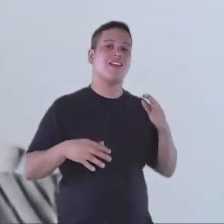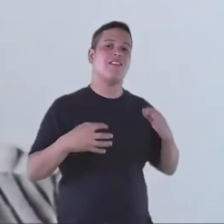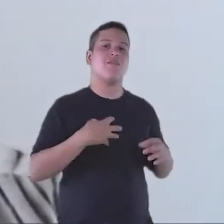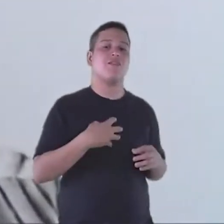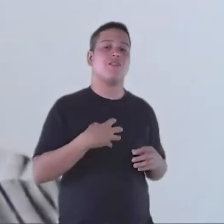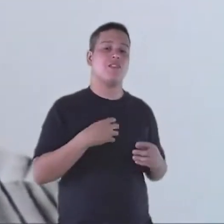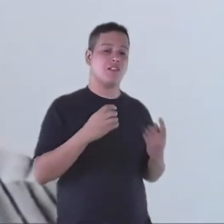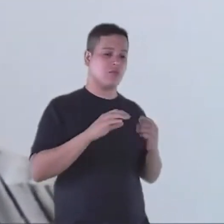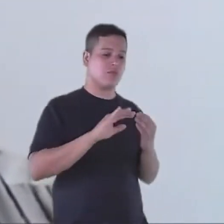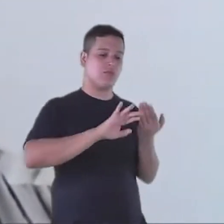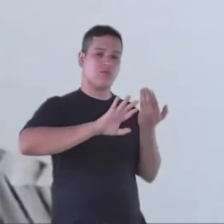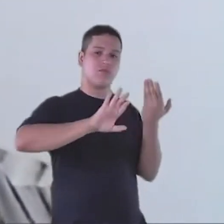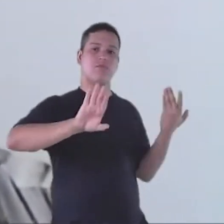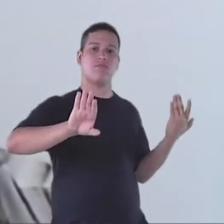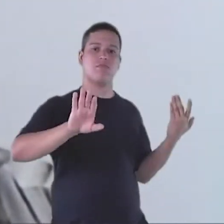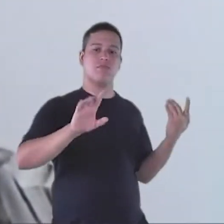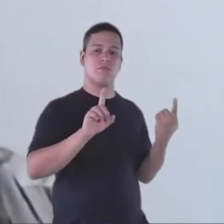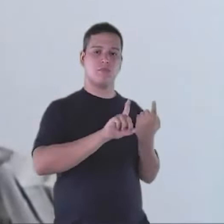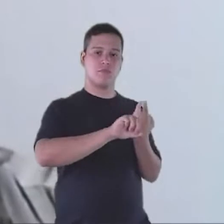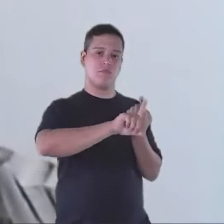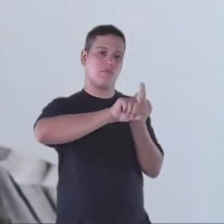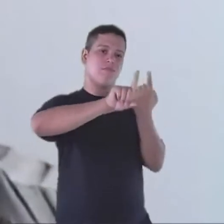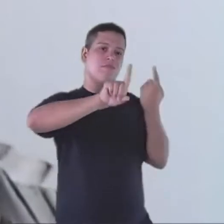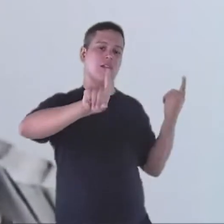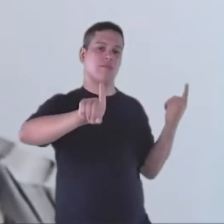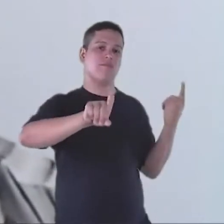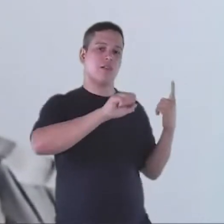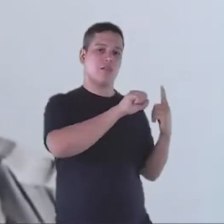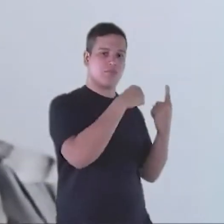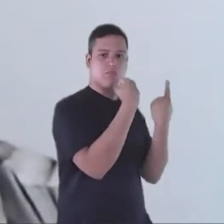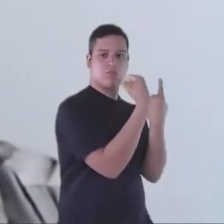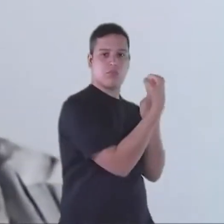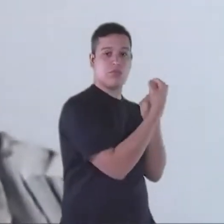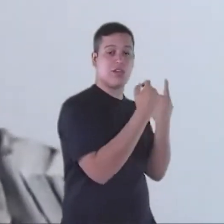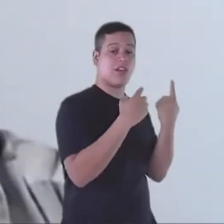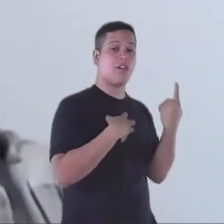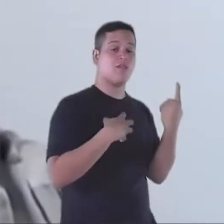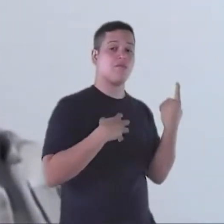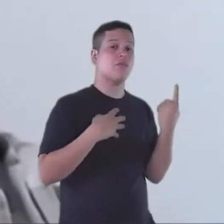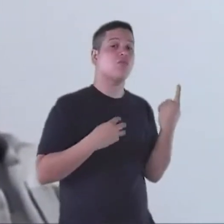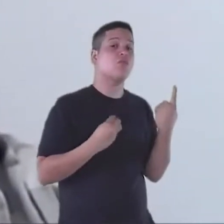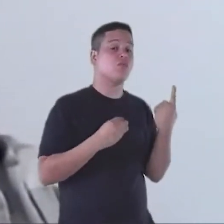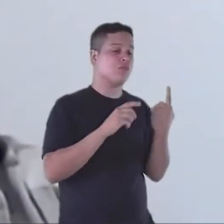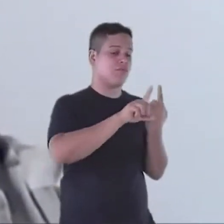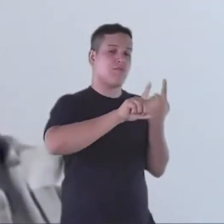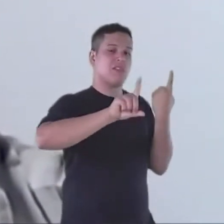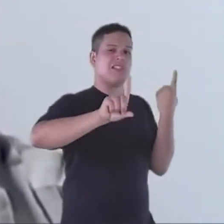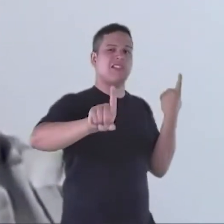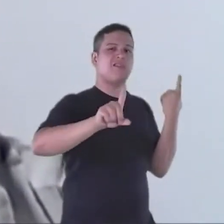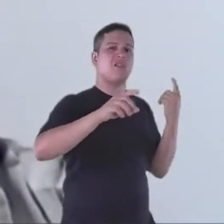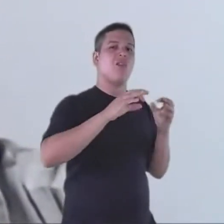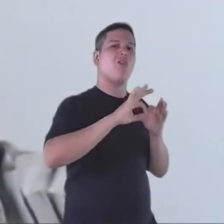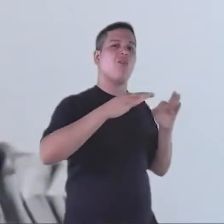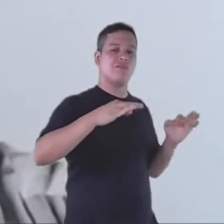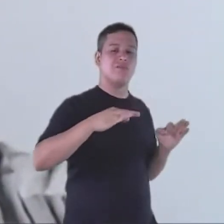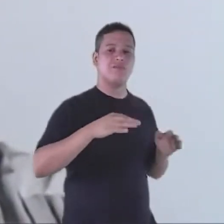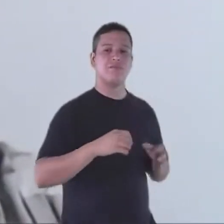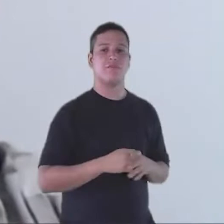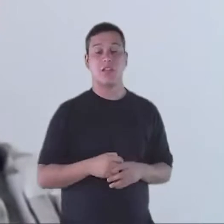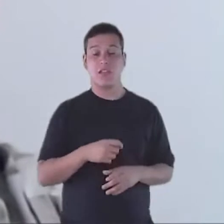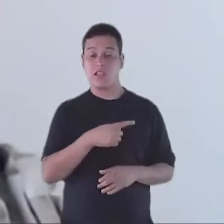ela entendia para onde a minha dor olhava e